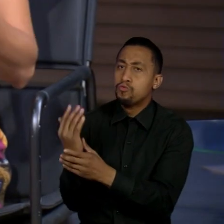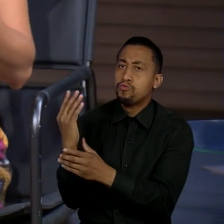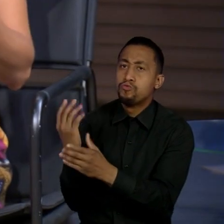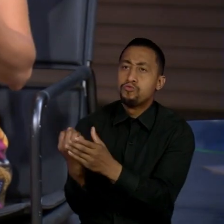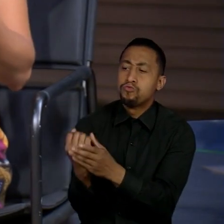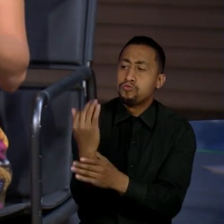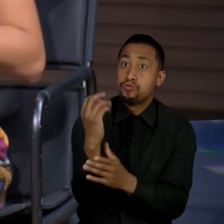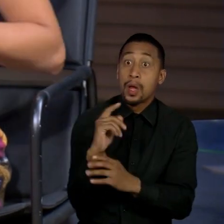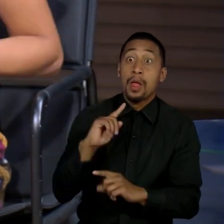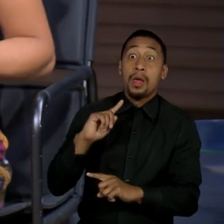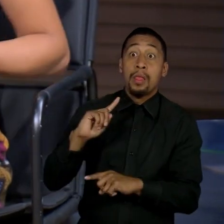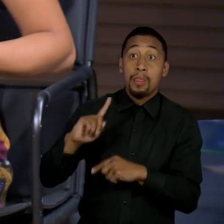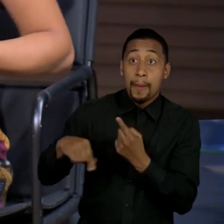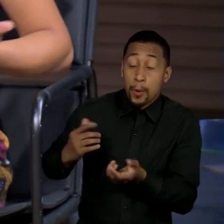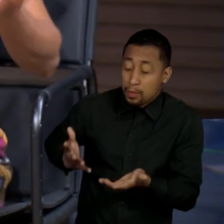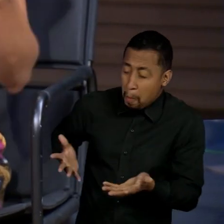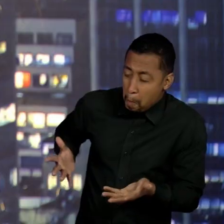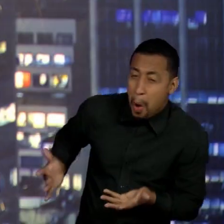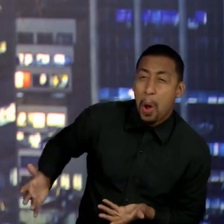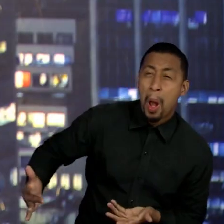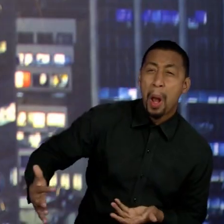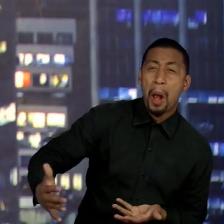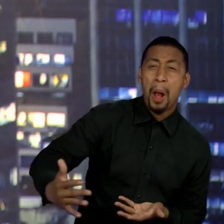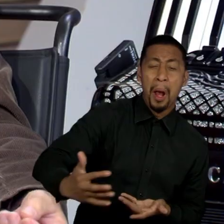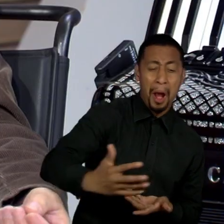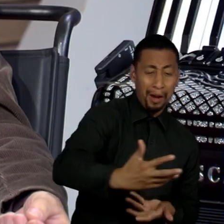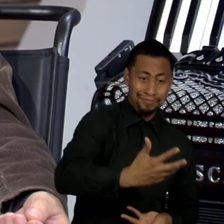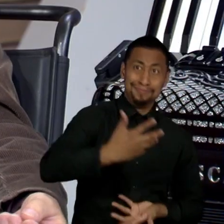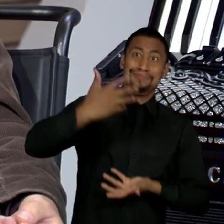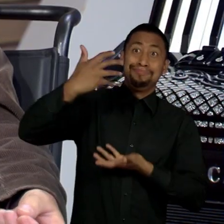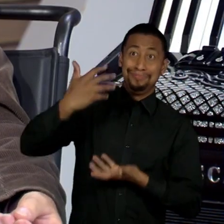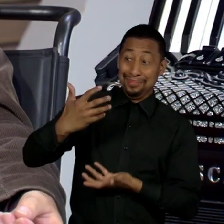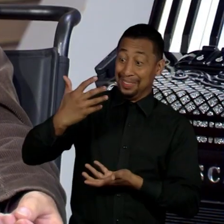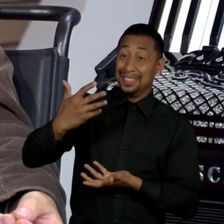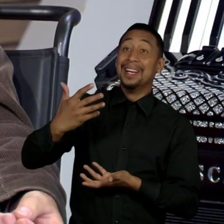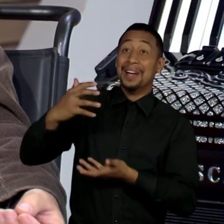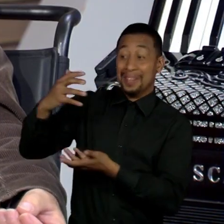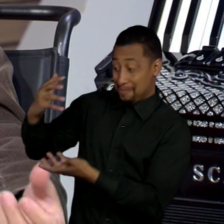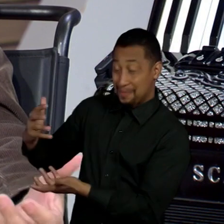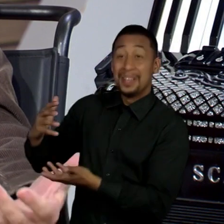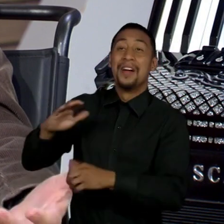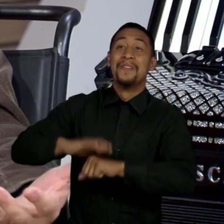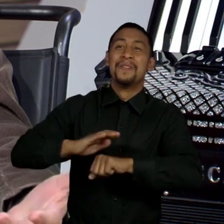dançar, de agradecer, de comer muito. Tudo faz parte desse